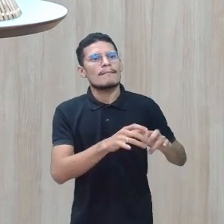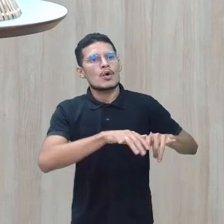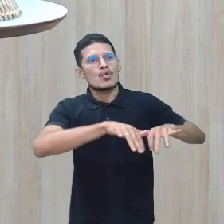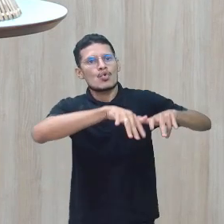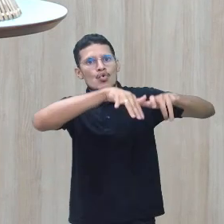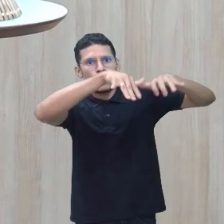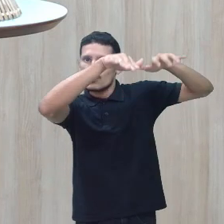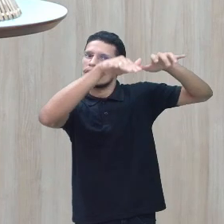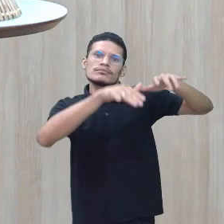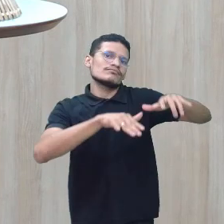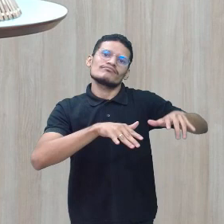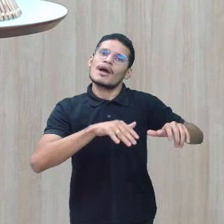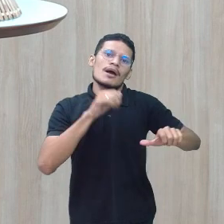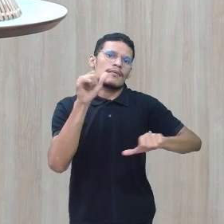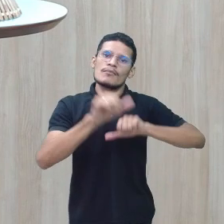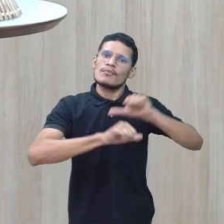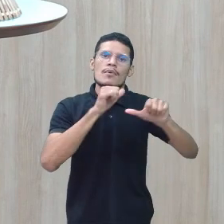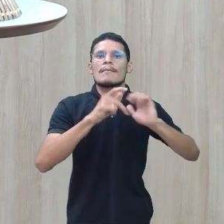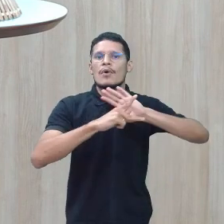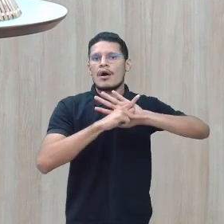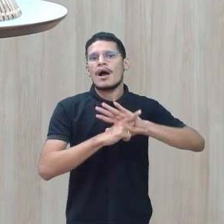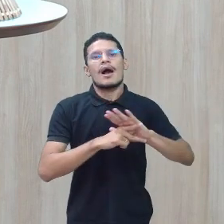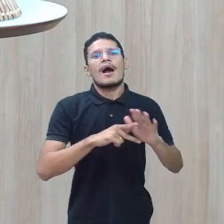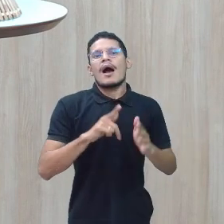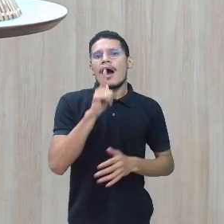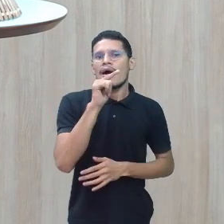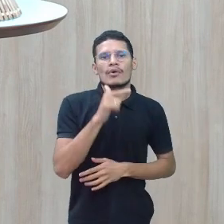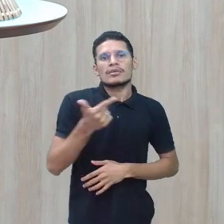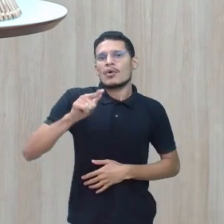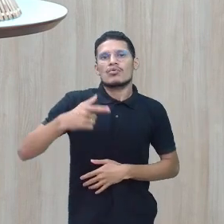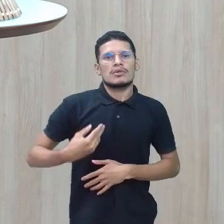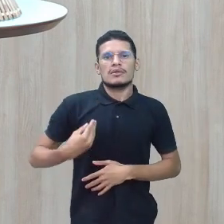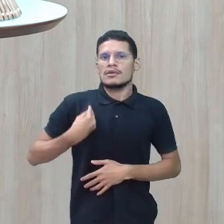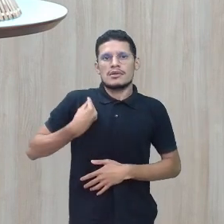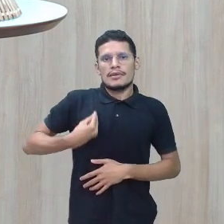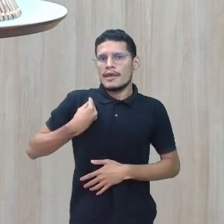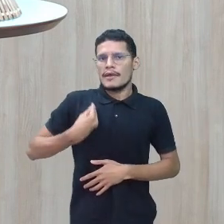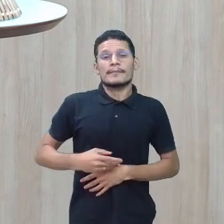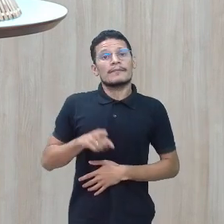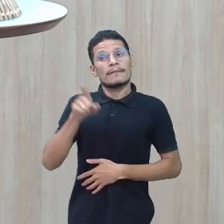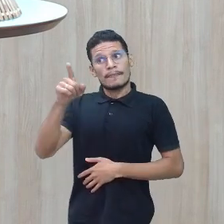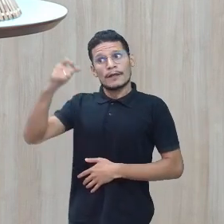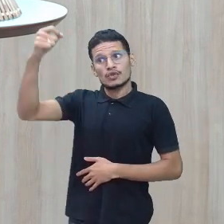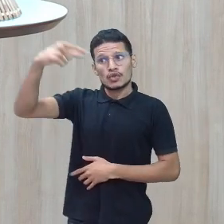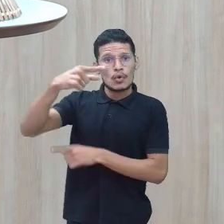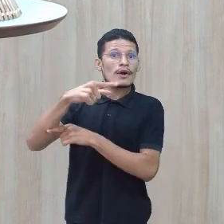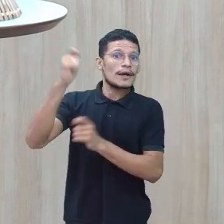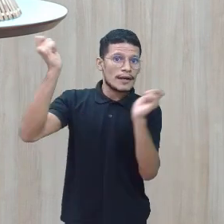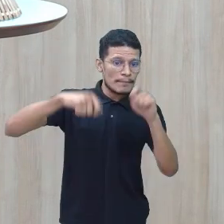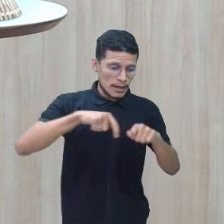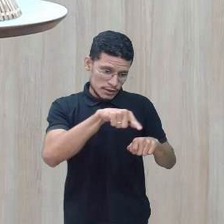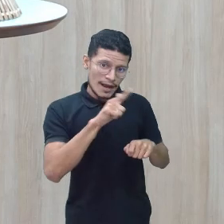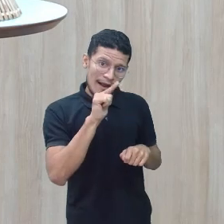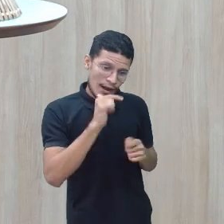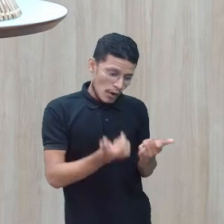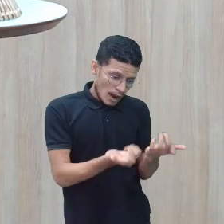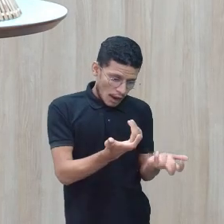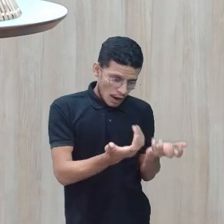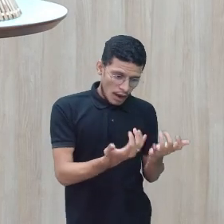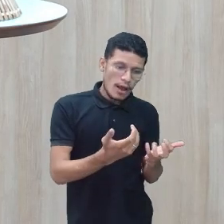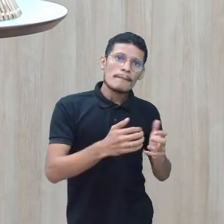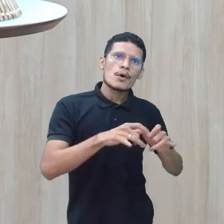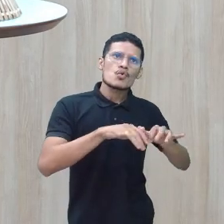não existiria. Então, o Sol, mesmo ele aquecendo a água e evaporando, ele é o fator